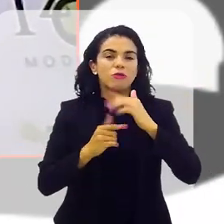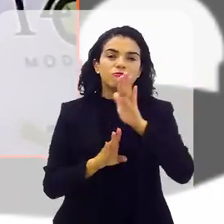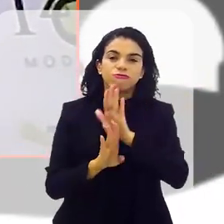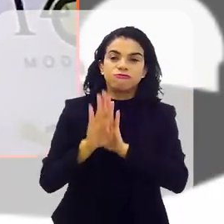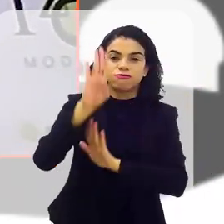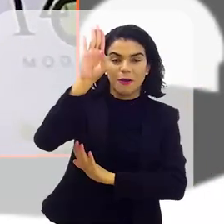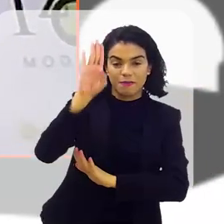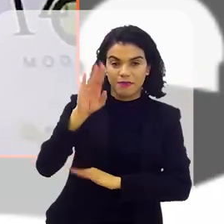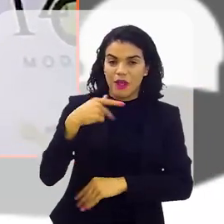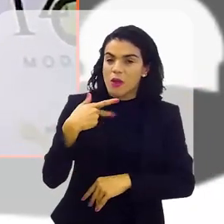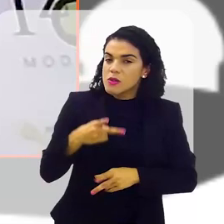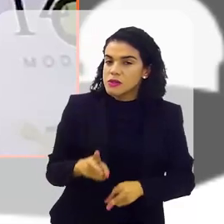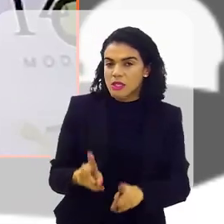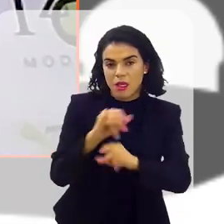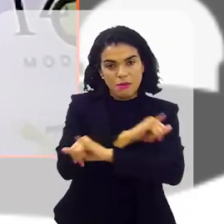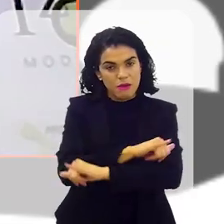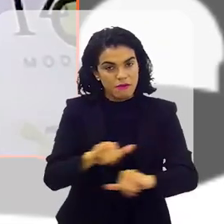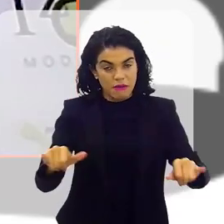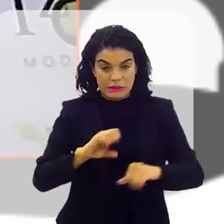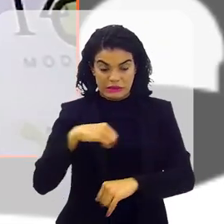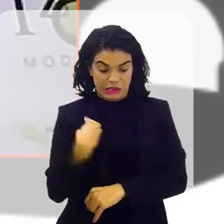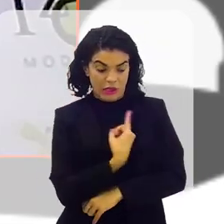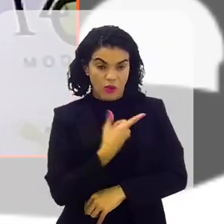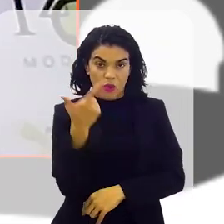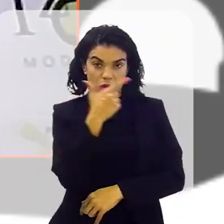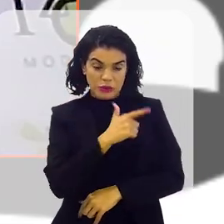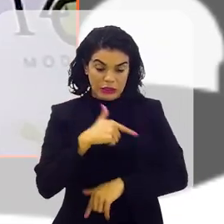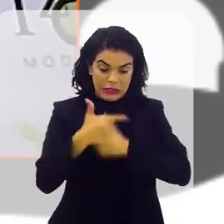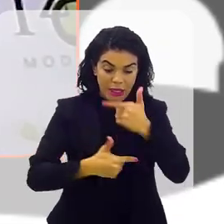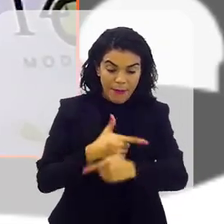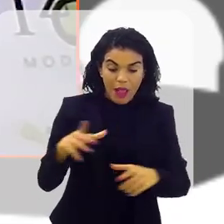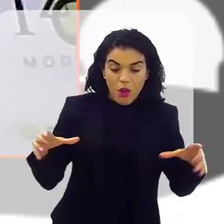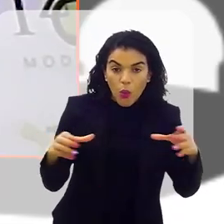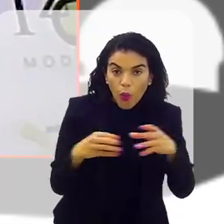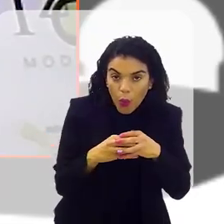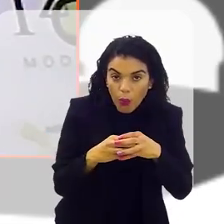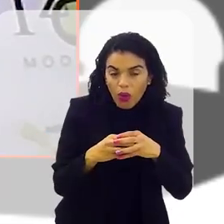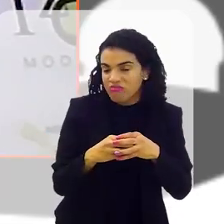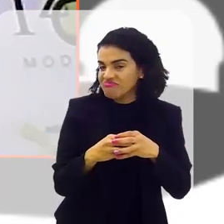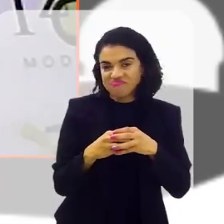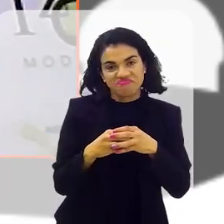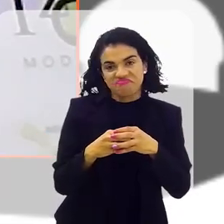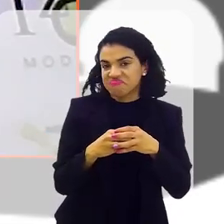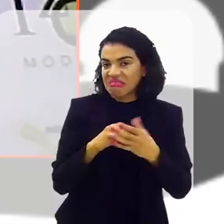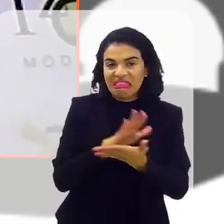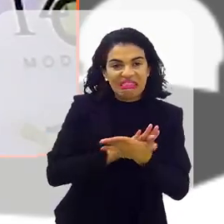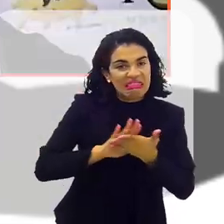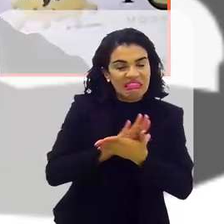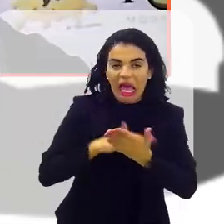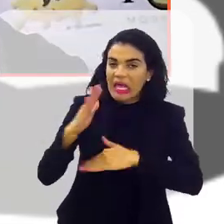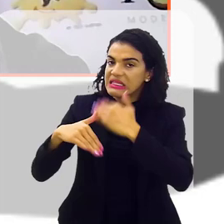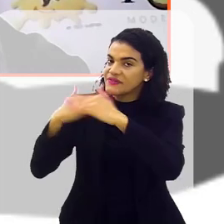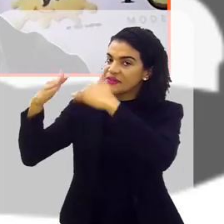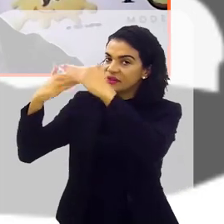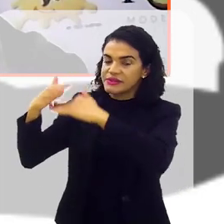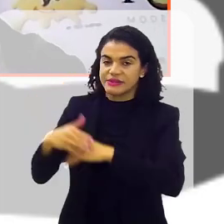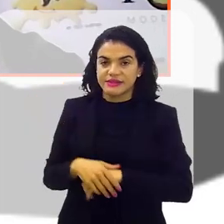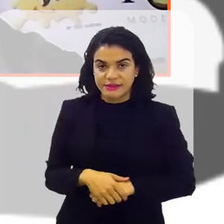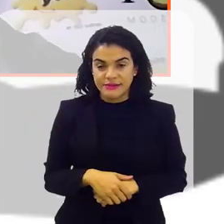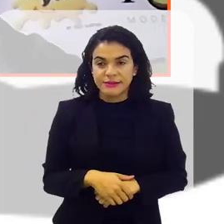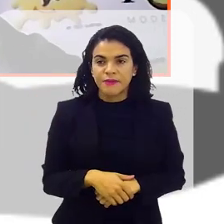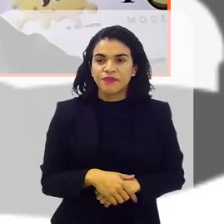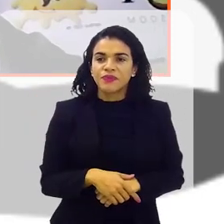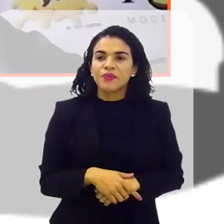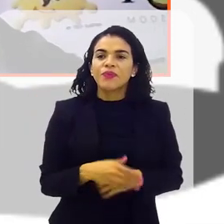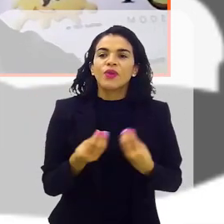porque eu acho que eu sempre digo é que se a gente não consegue trabalhar em grupo a coisa não funciona tem